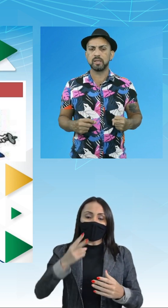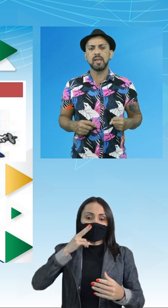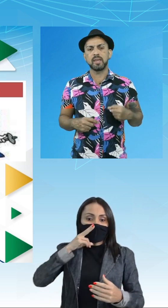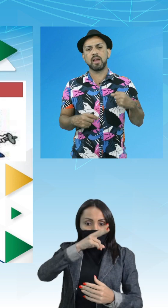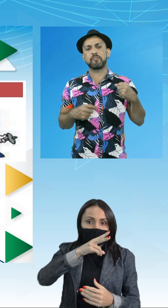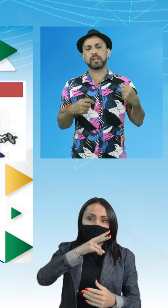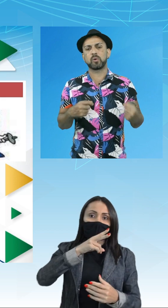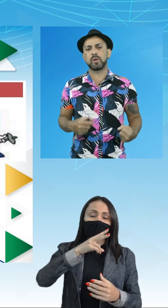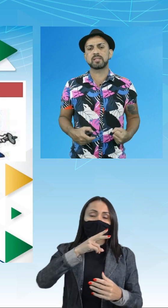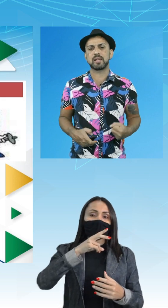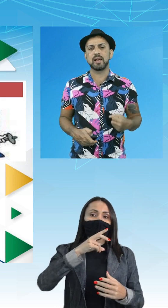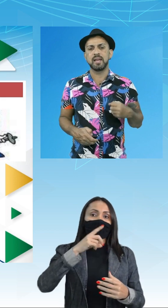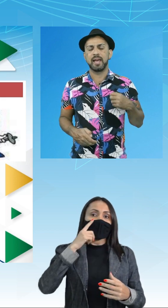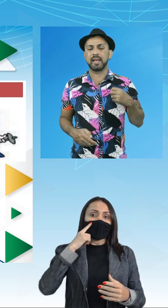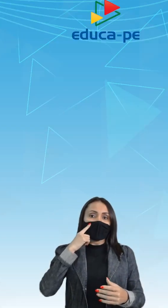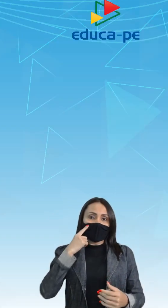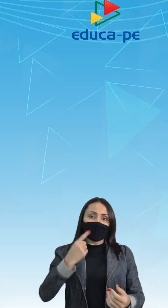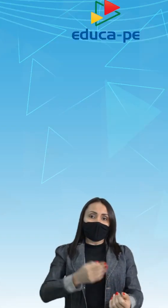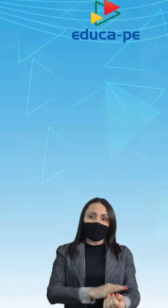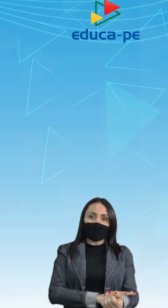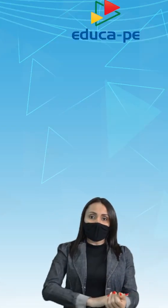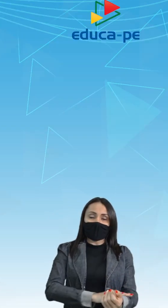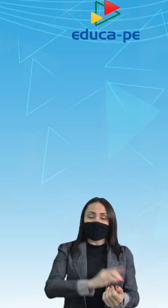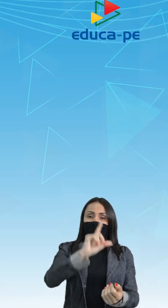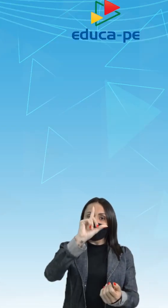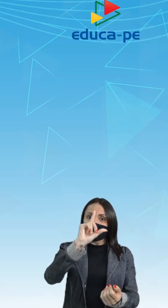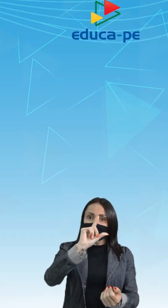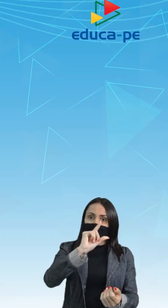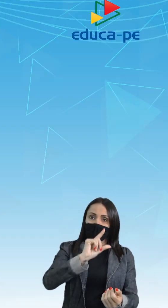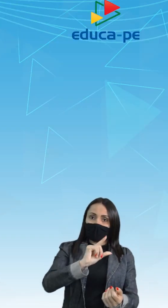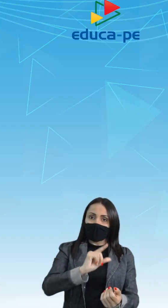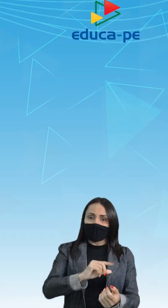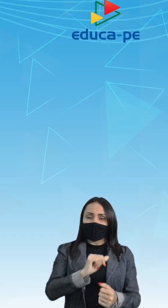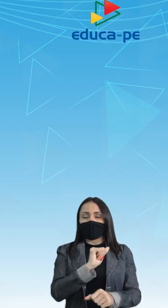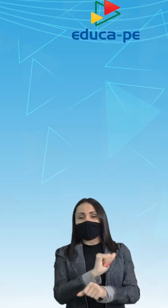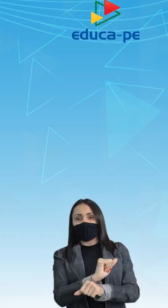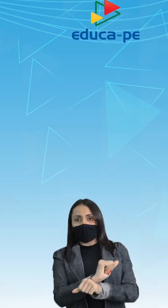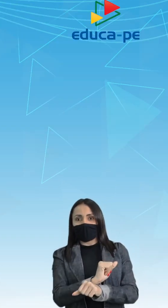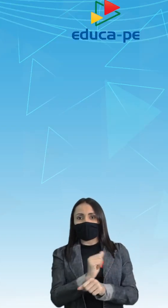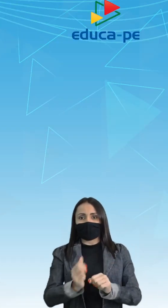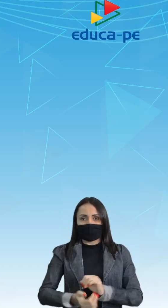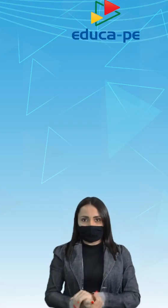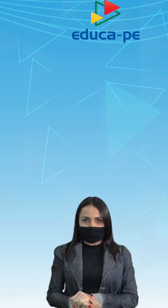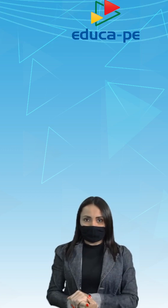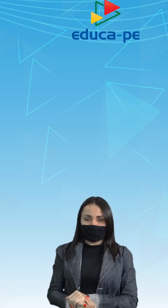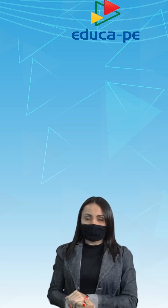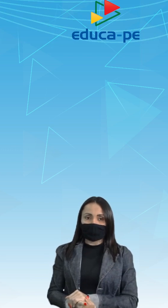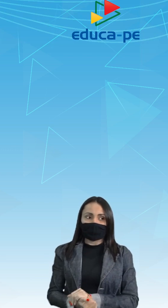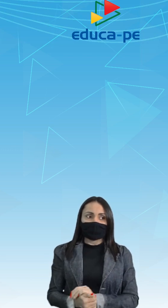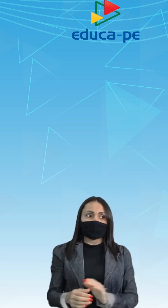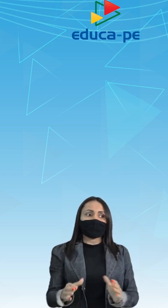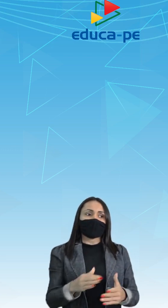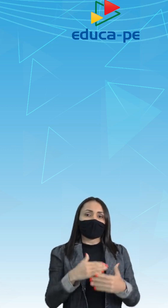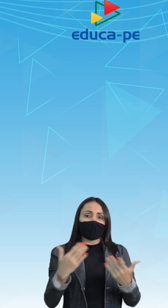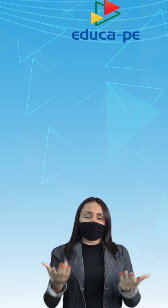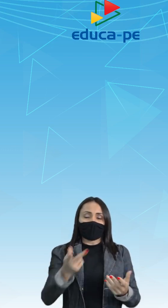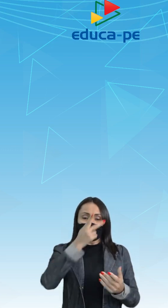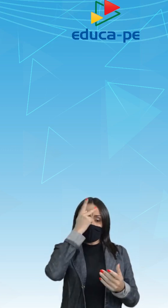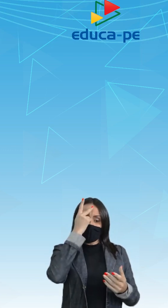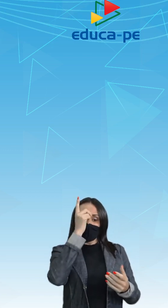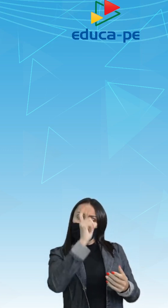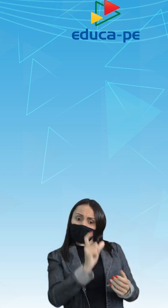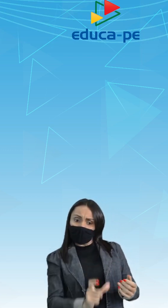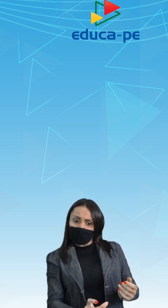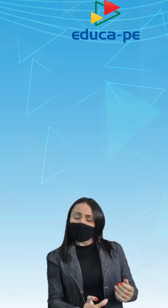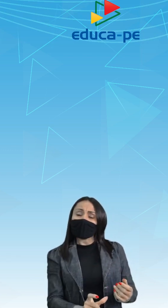forte e a frequência ela diminui durante o repouso. É claro que quando uma pessoa ela